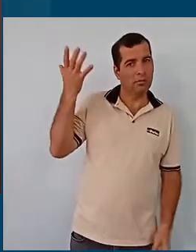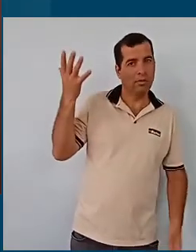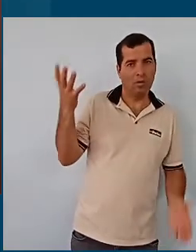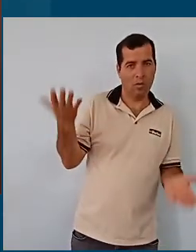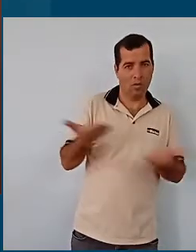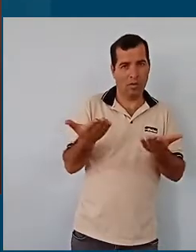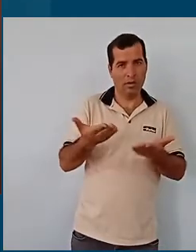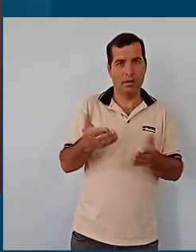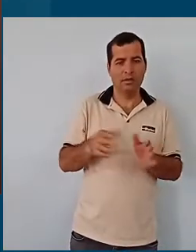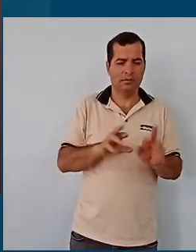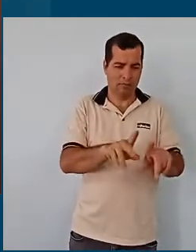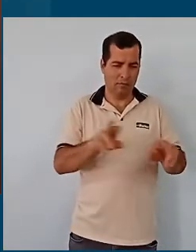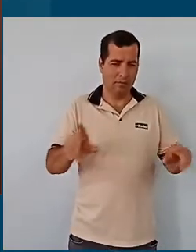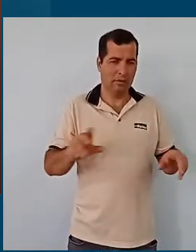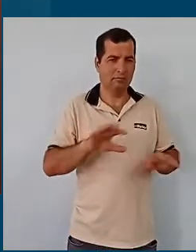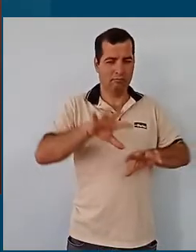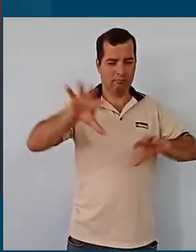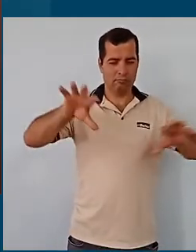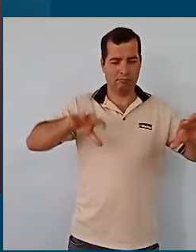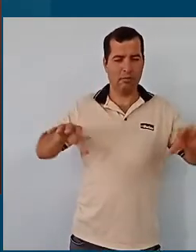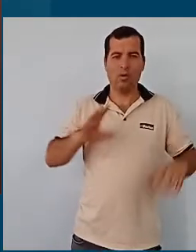áreas do conhecimento, né?